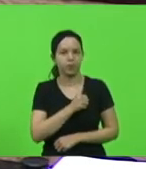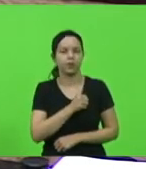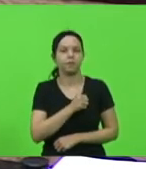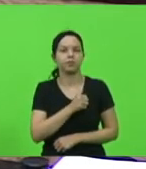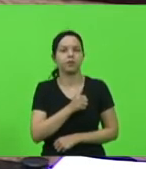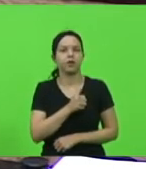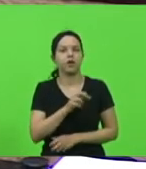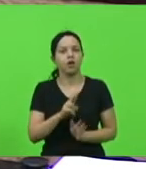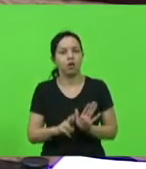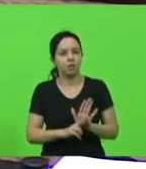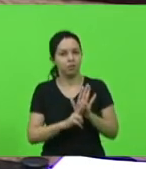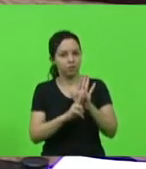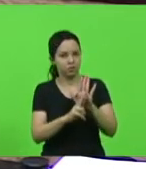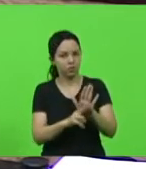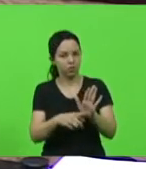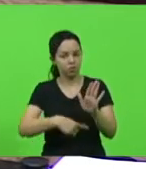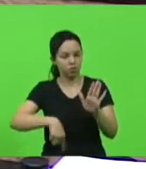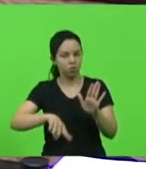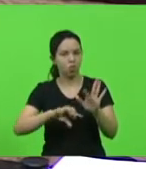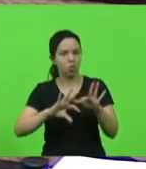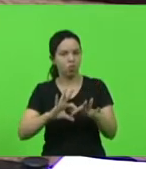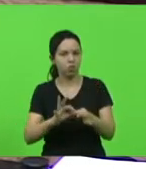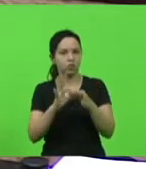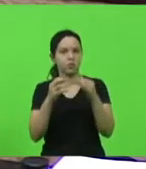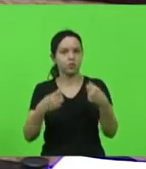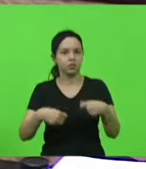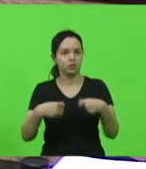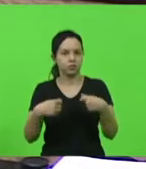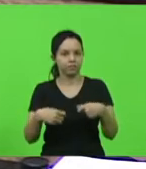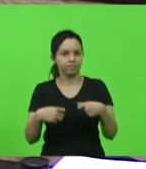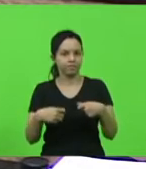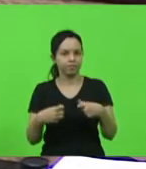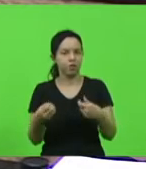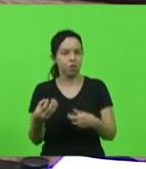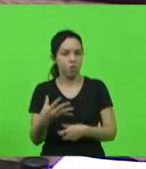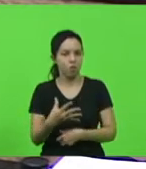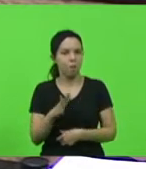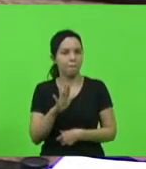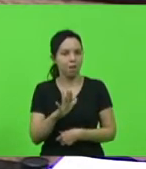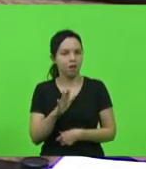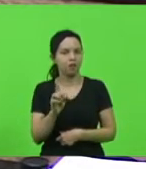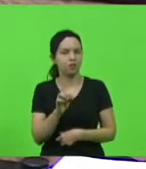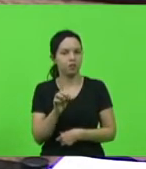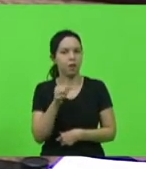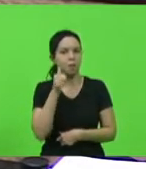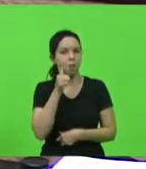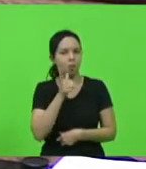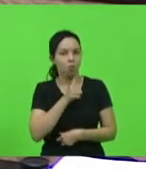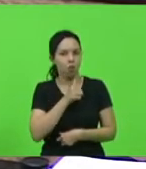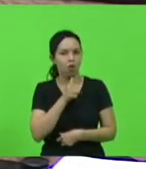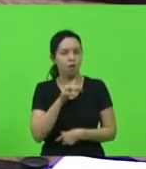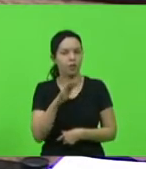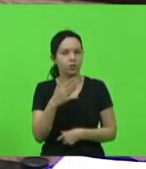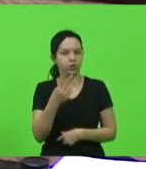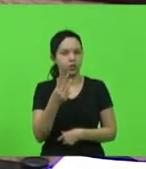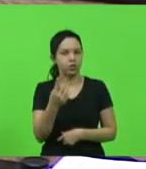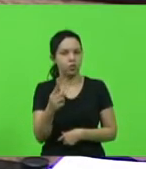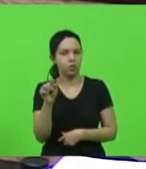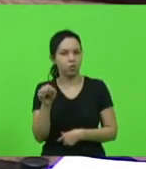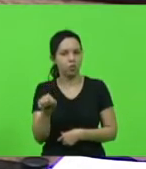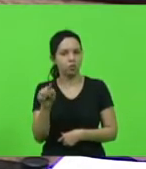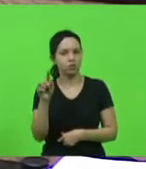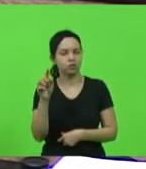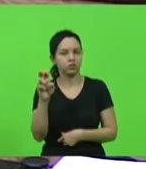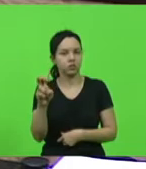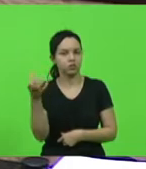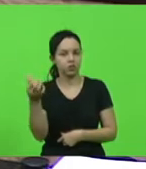é novidade para ninguém, mas sempre gosto de lembrar que as mulheres totalizam 51,3% da população e formam